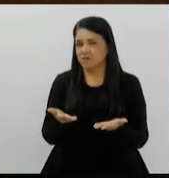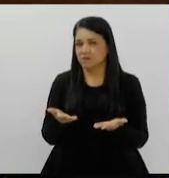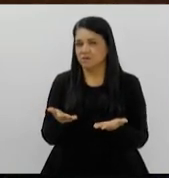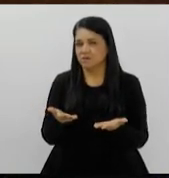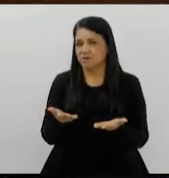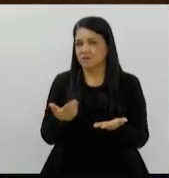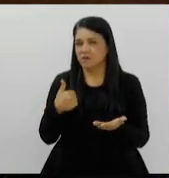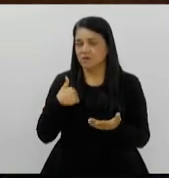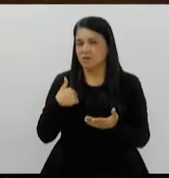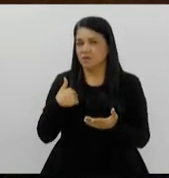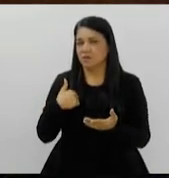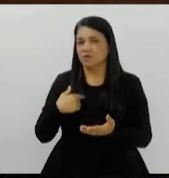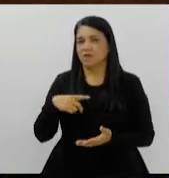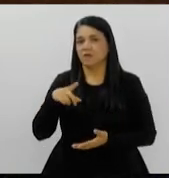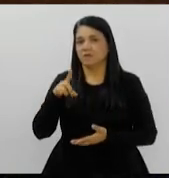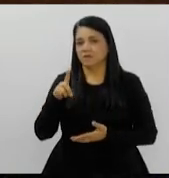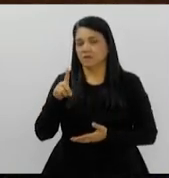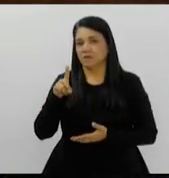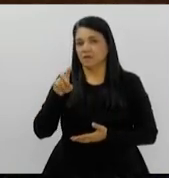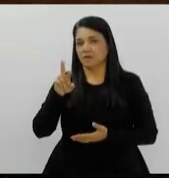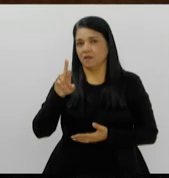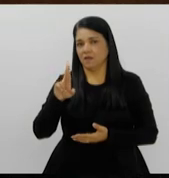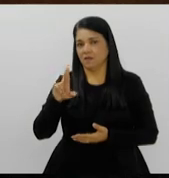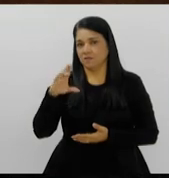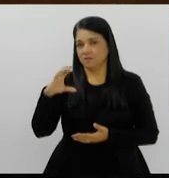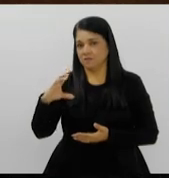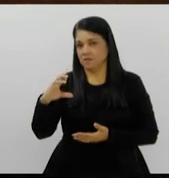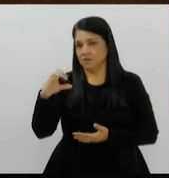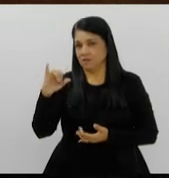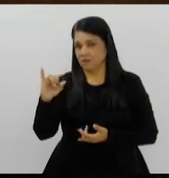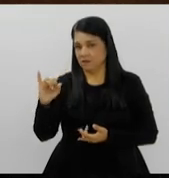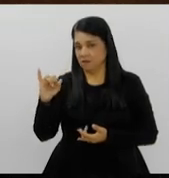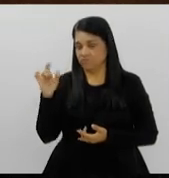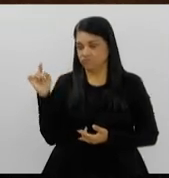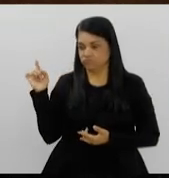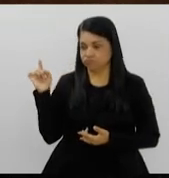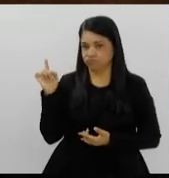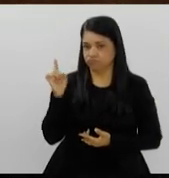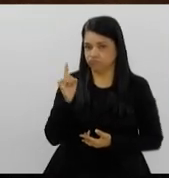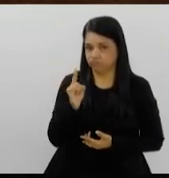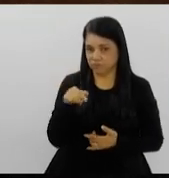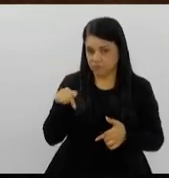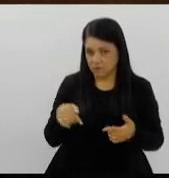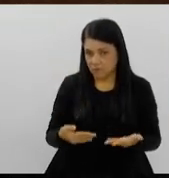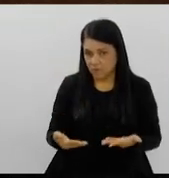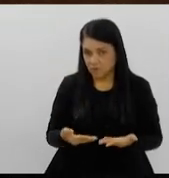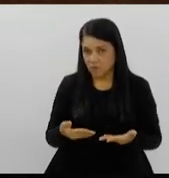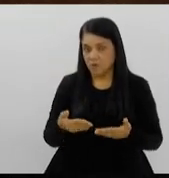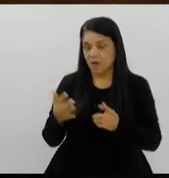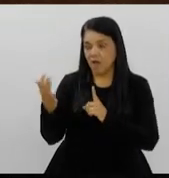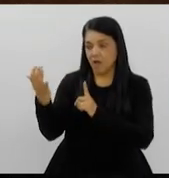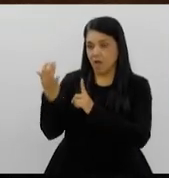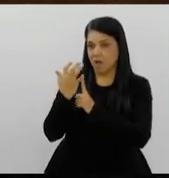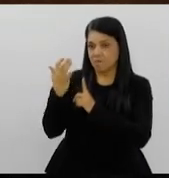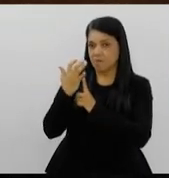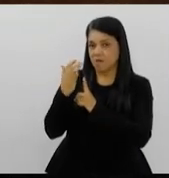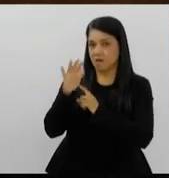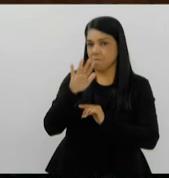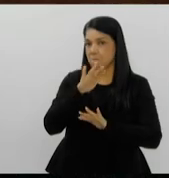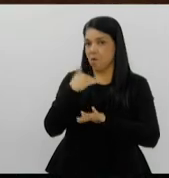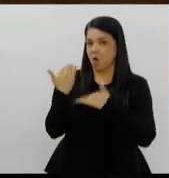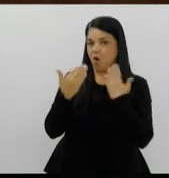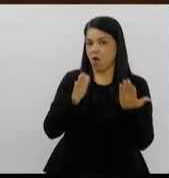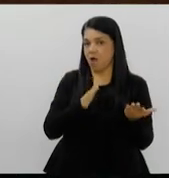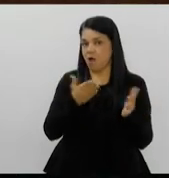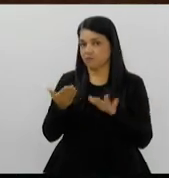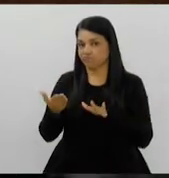estou vindo da DRCI, porque, mais uma vez, fui ameaçado de morte por